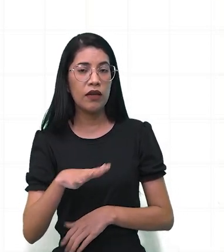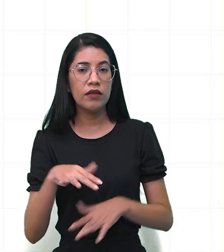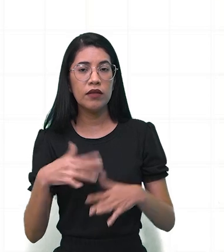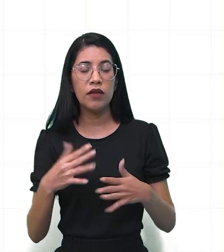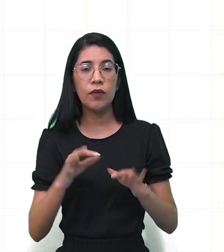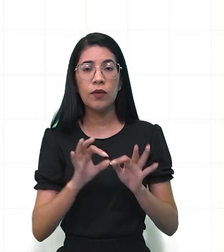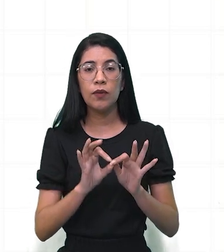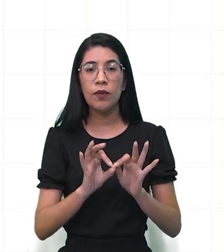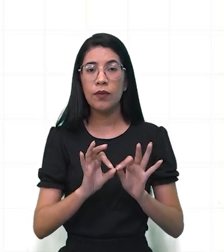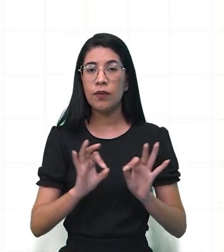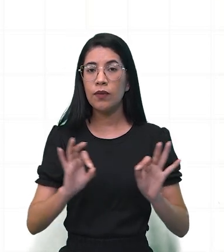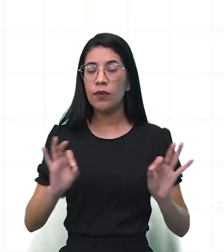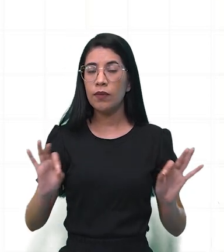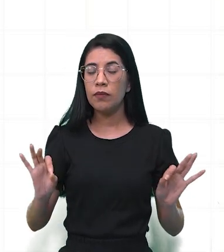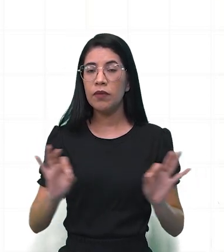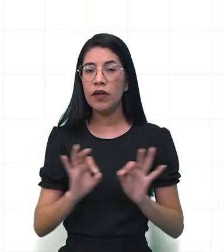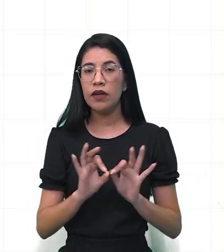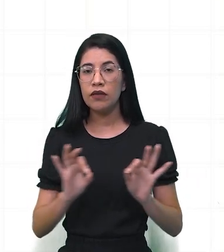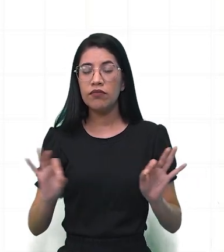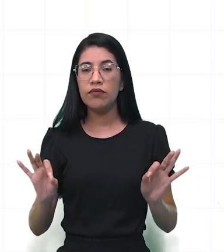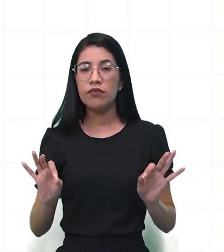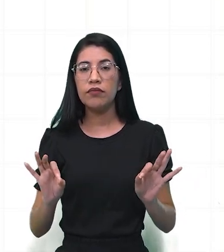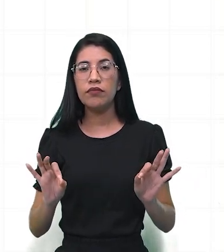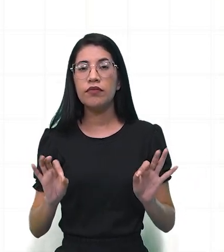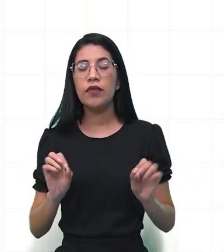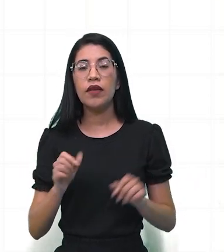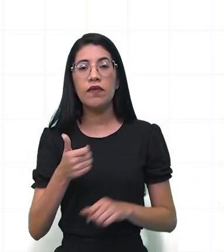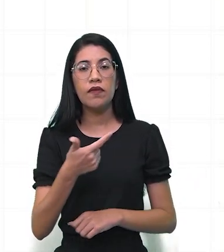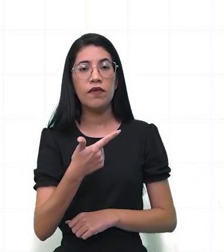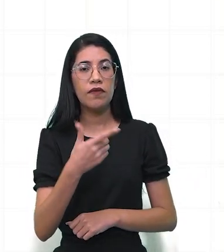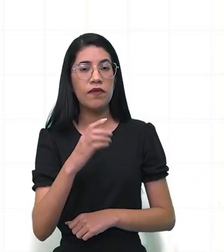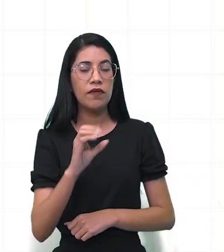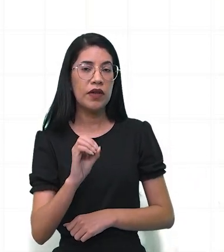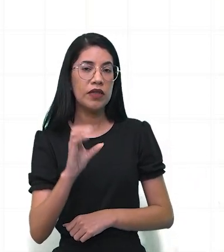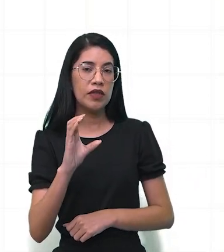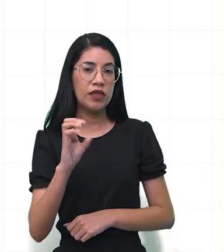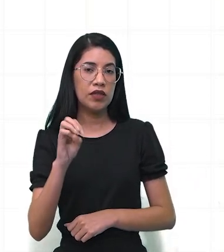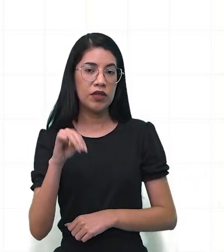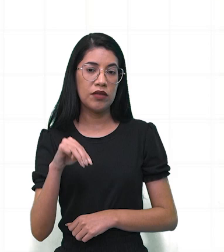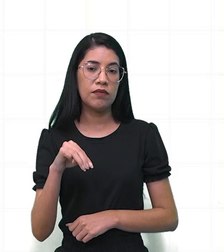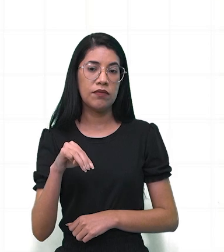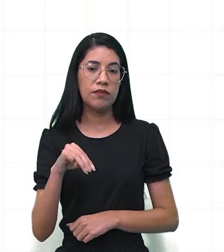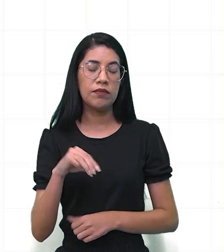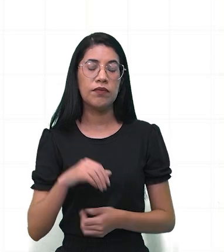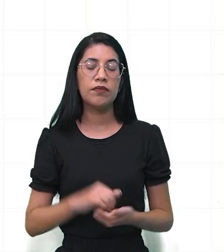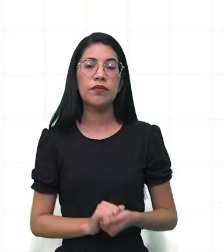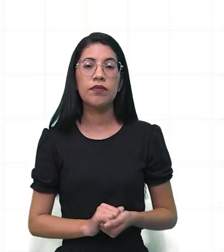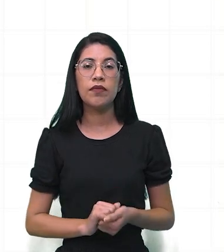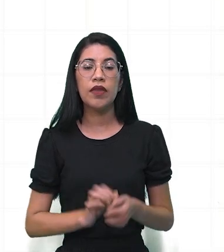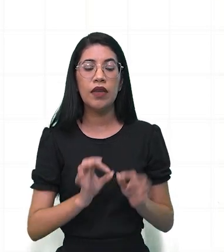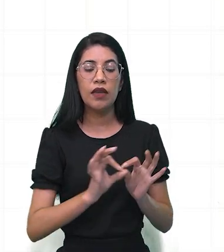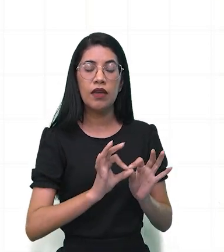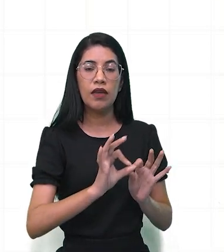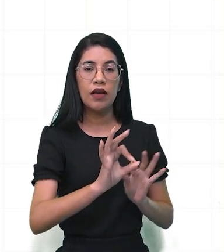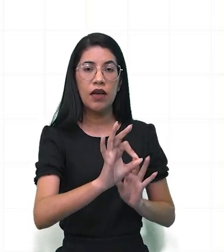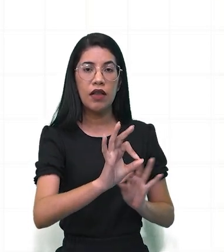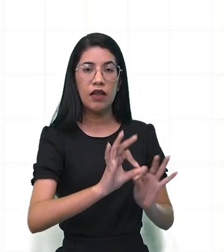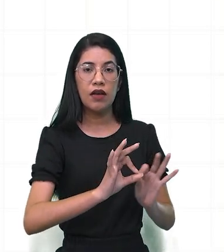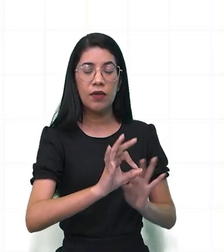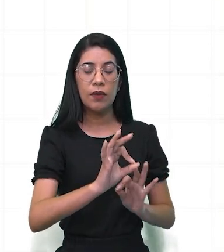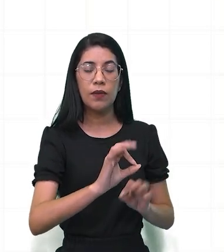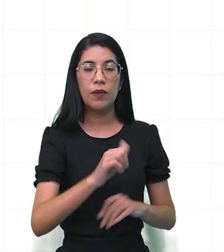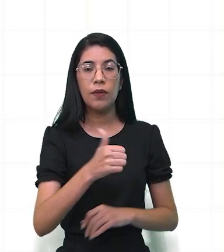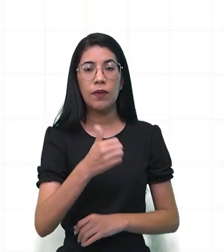o comprimento? O comprimento vale 20 centímetros, né? E a sua largura,